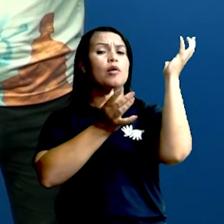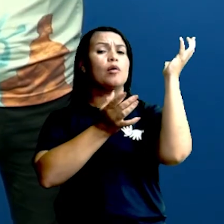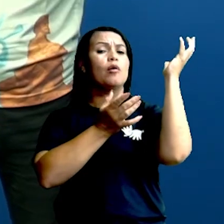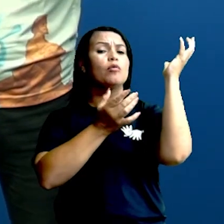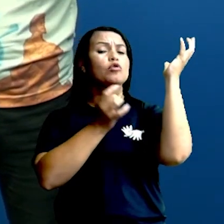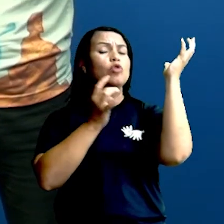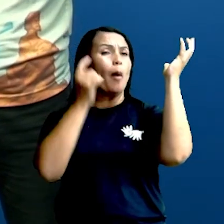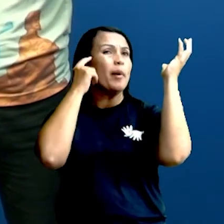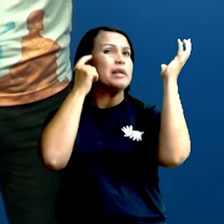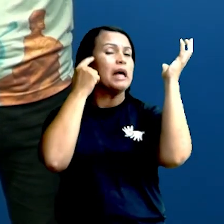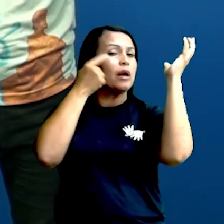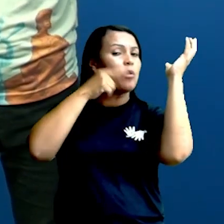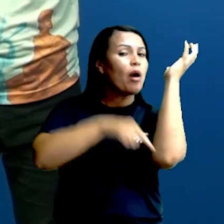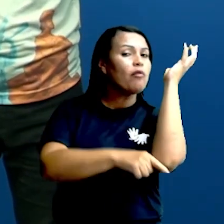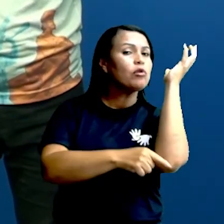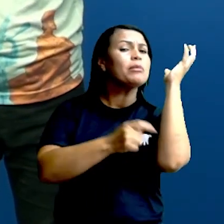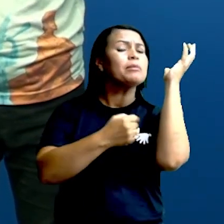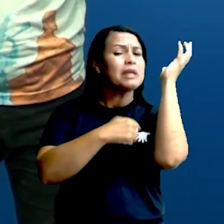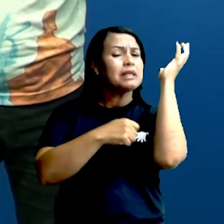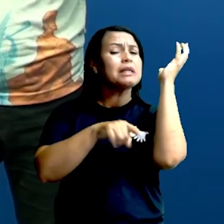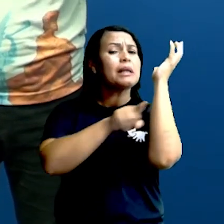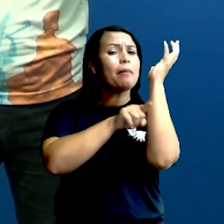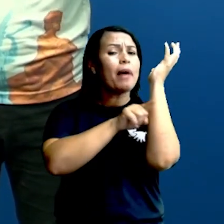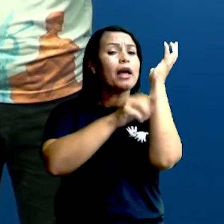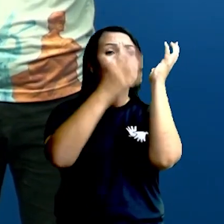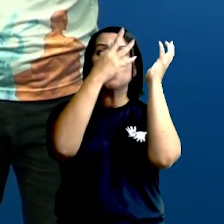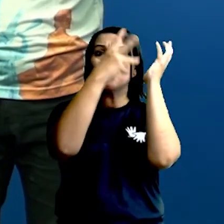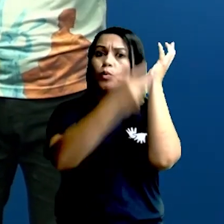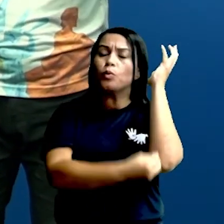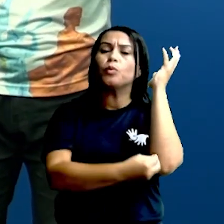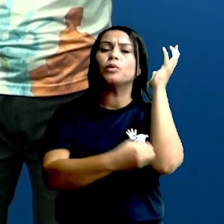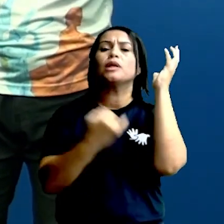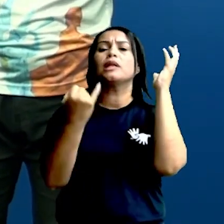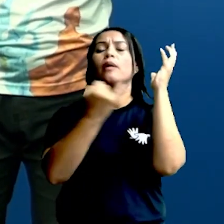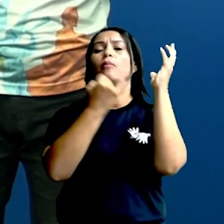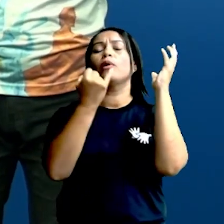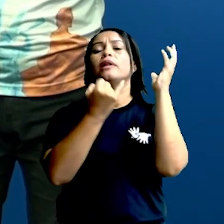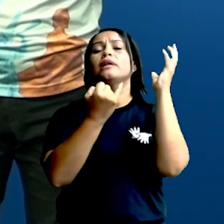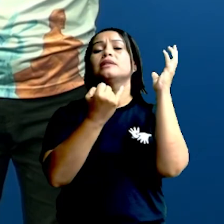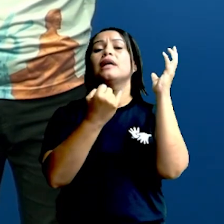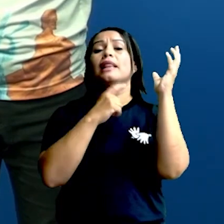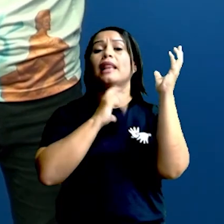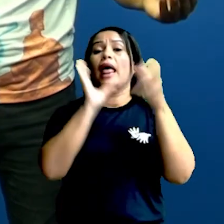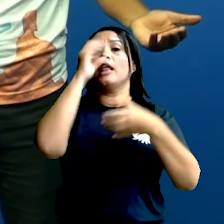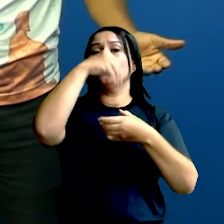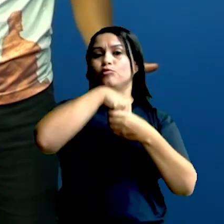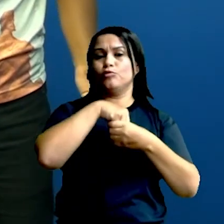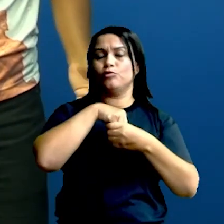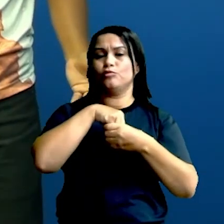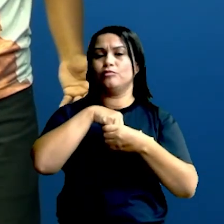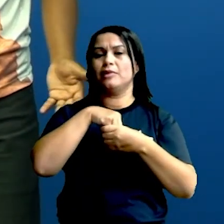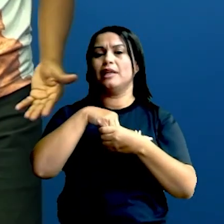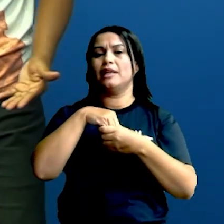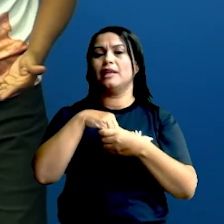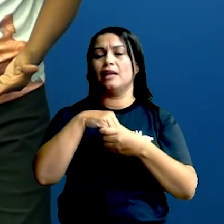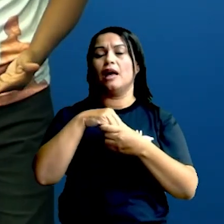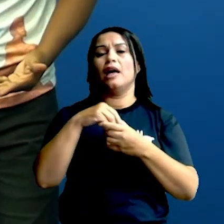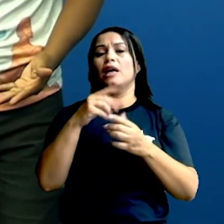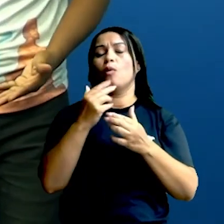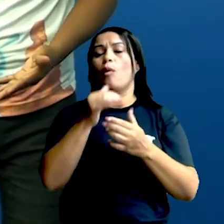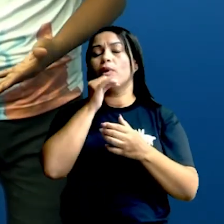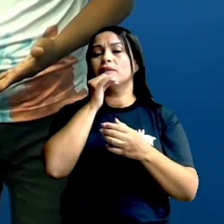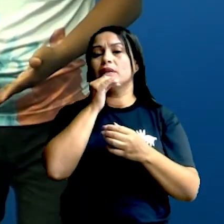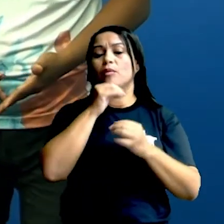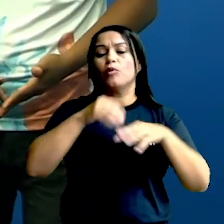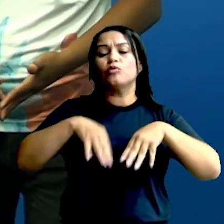copa frondosa, e não esquecesse que tudo que existe externamente vem de sua origem, dos nutrientes que vêm do